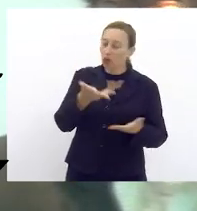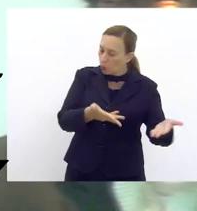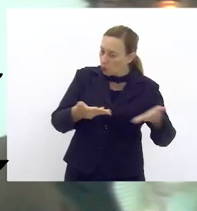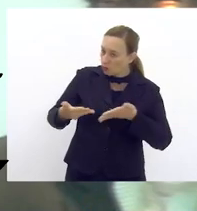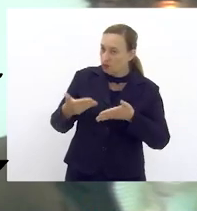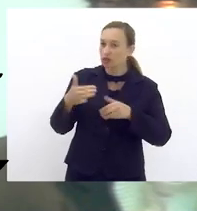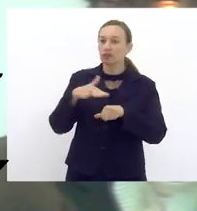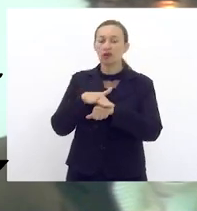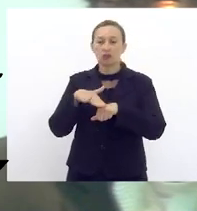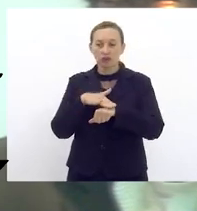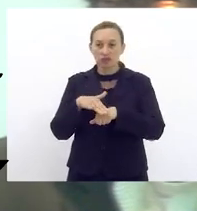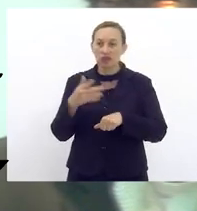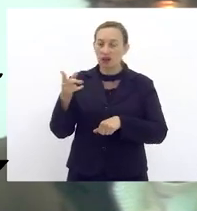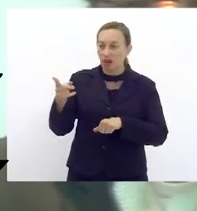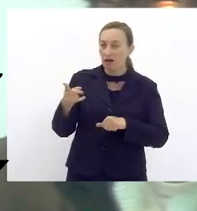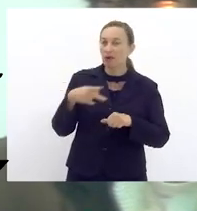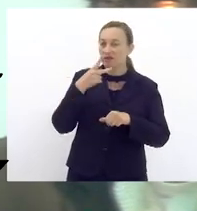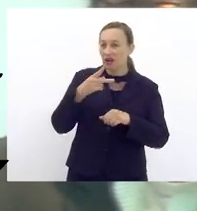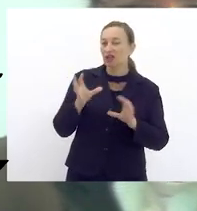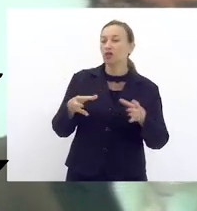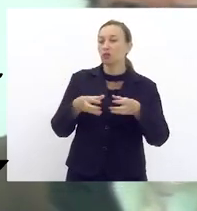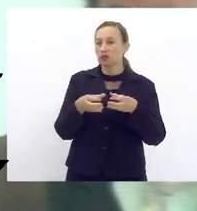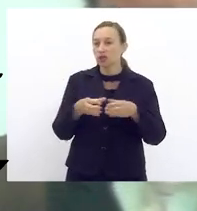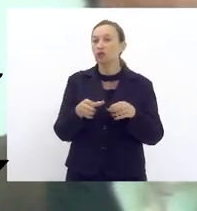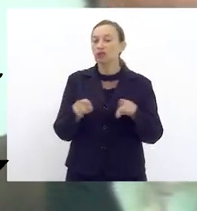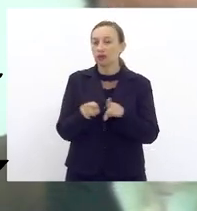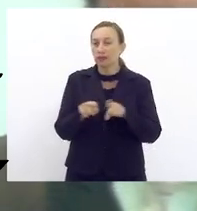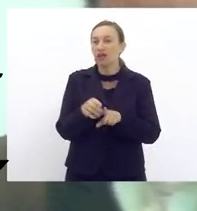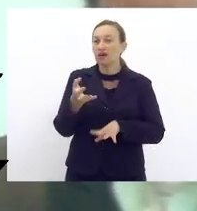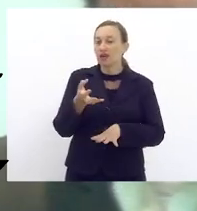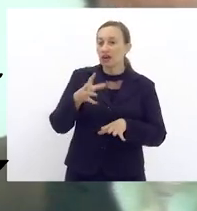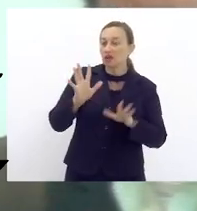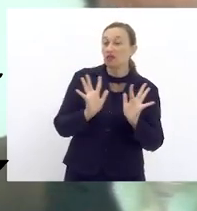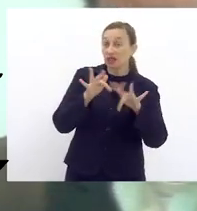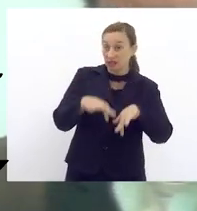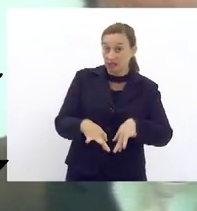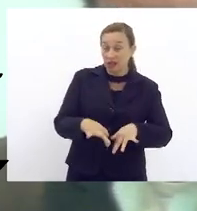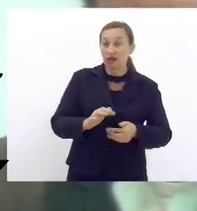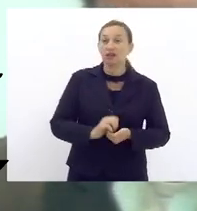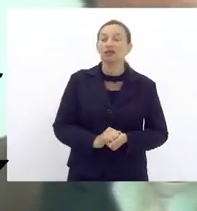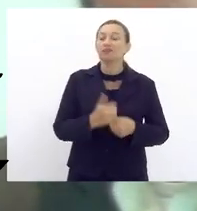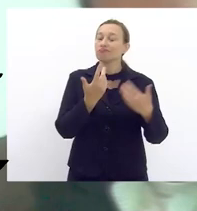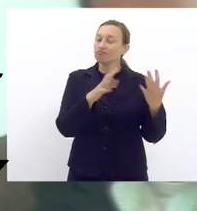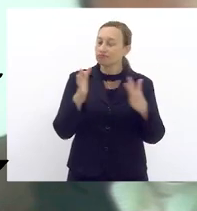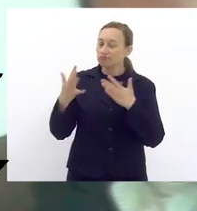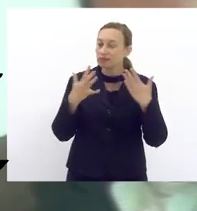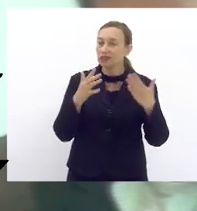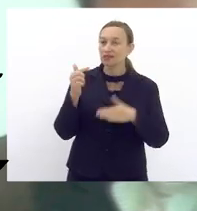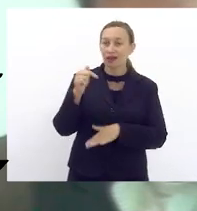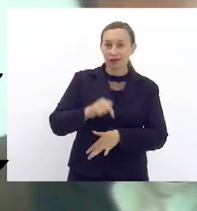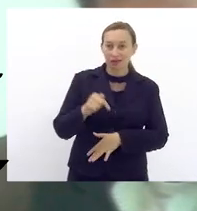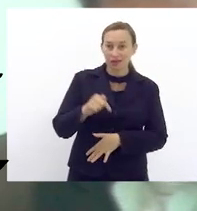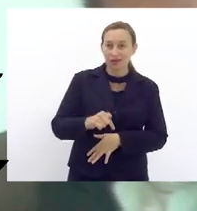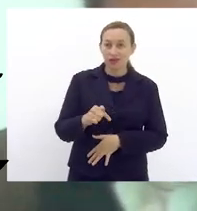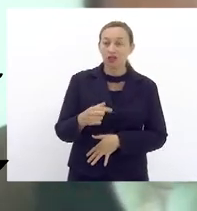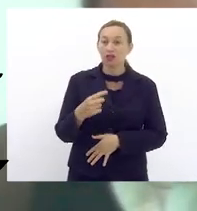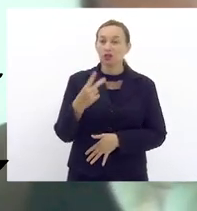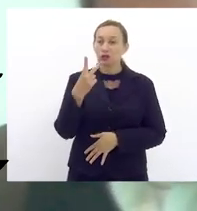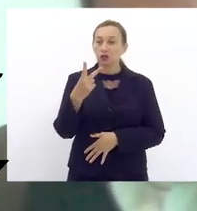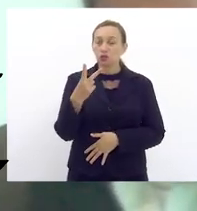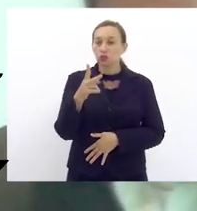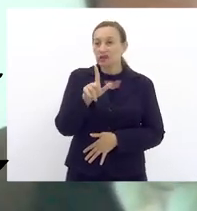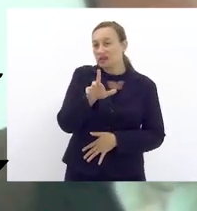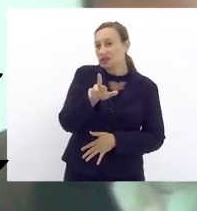ir lá falar dessa comissão e quero encerrar saudando aqui duas